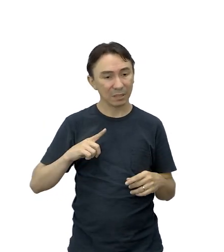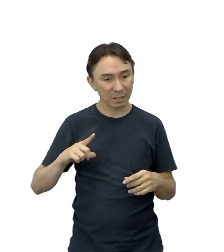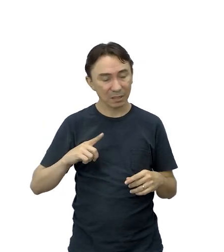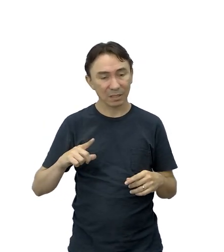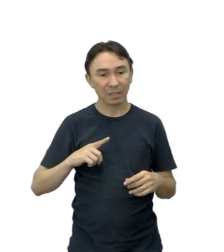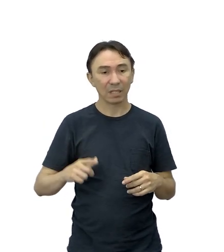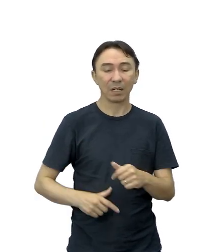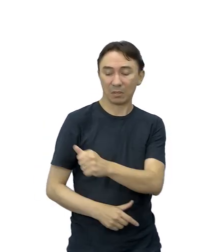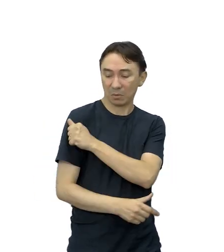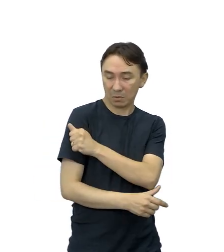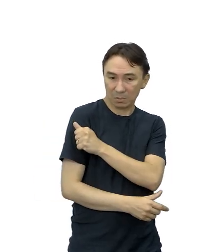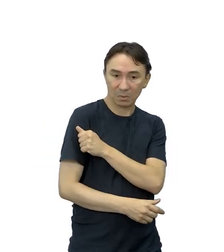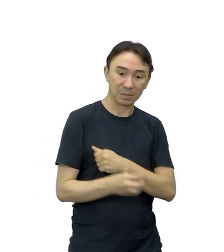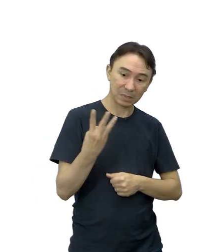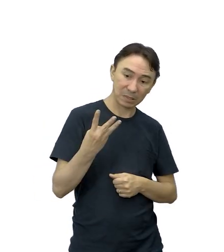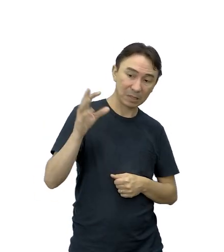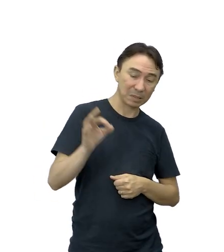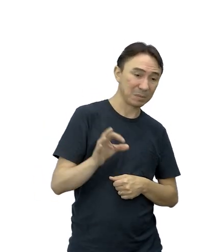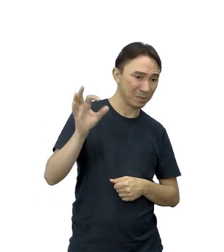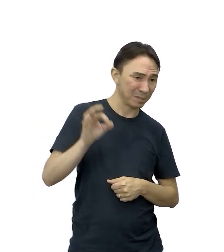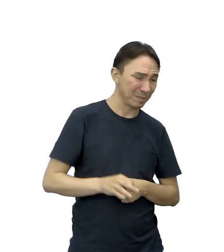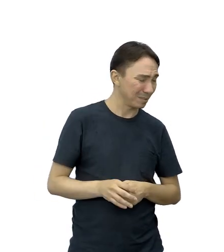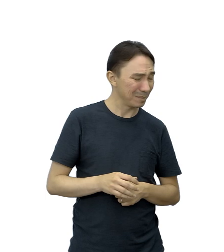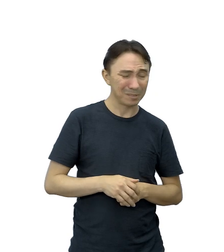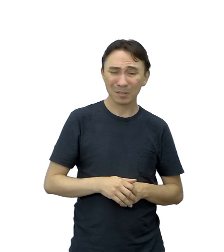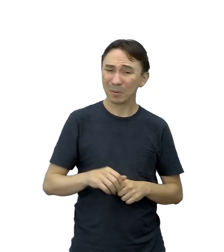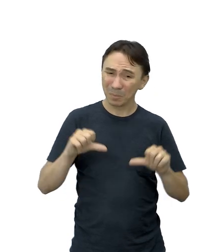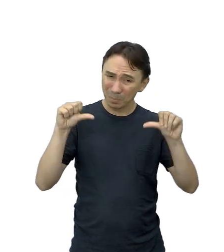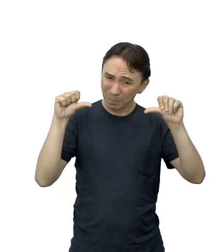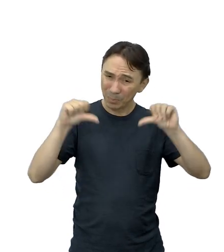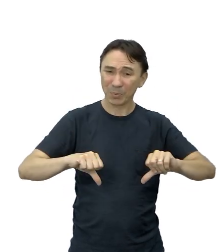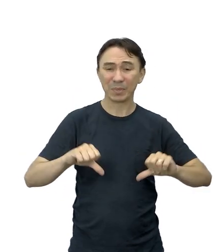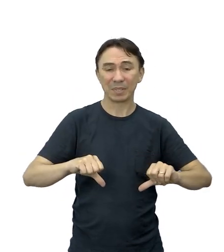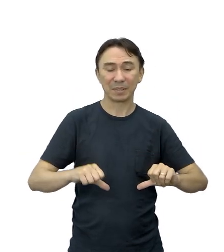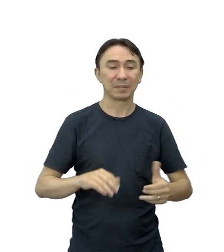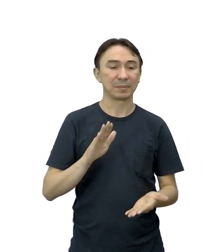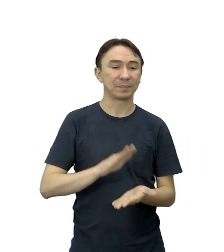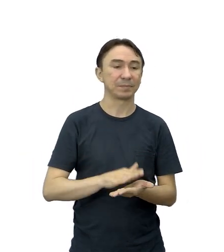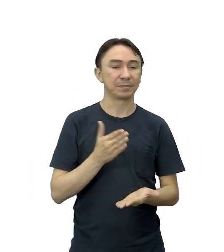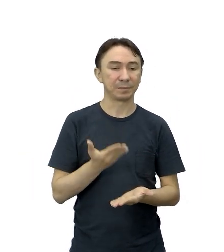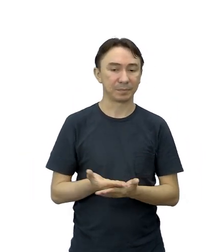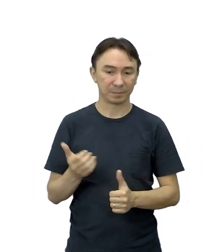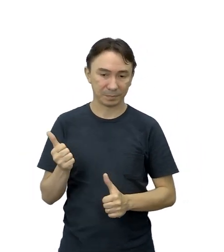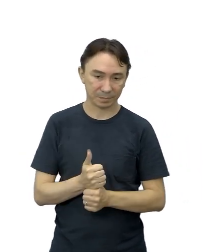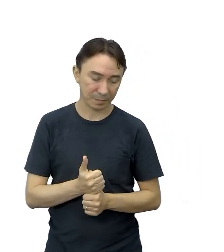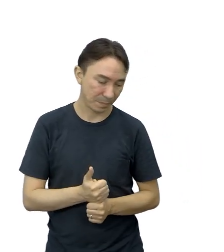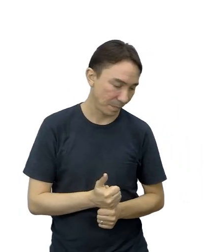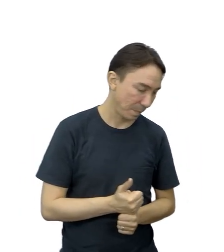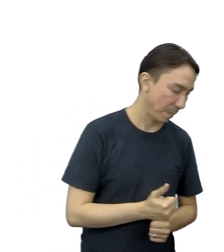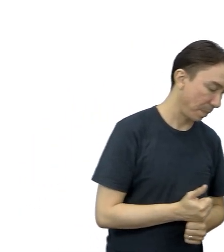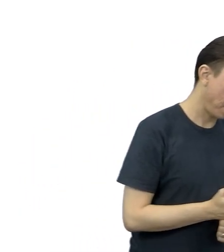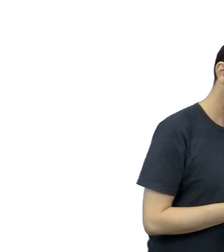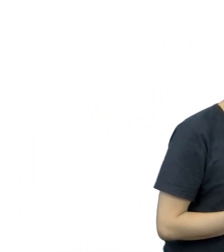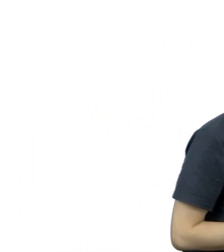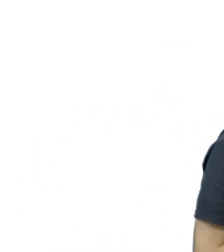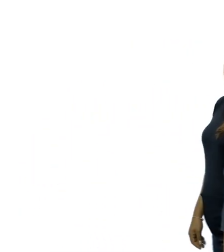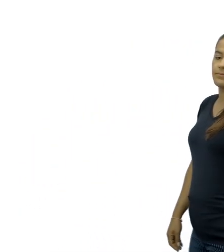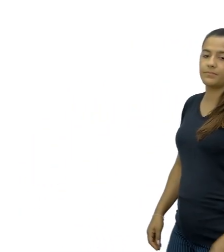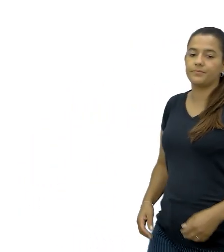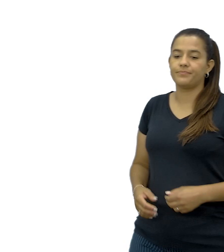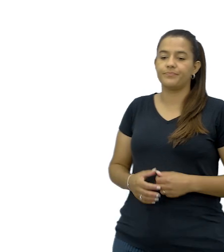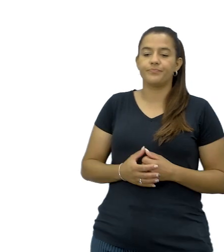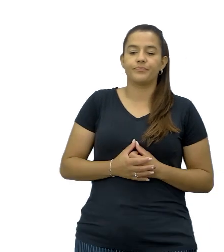no muito abaixo, né? Muito baixo. Depois nós temos o baixo, que tem aí